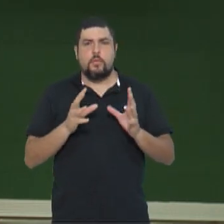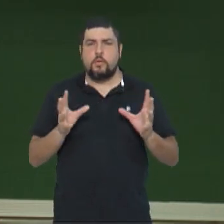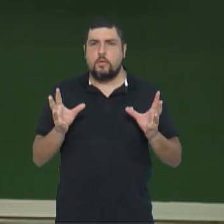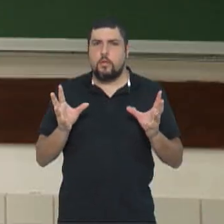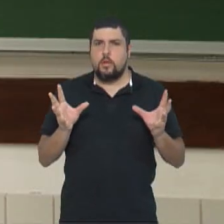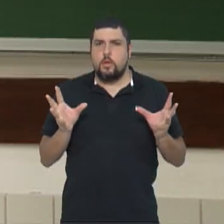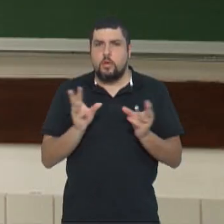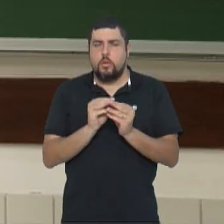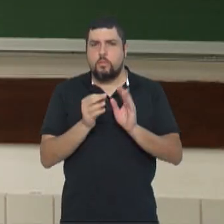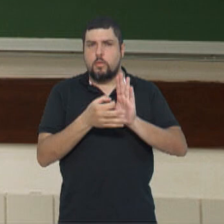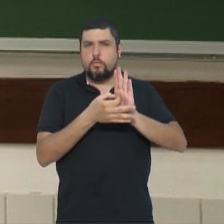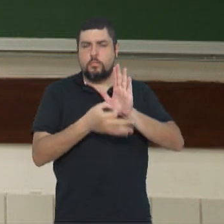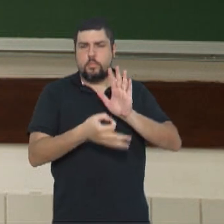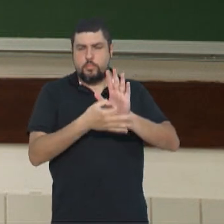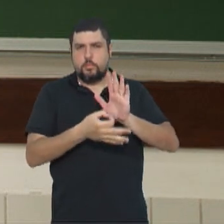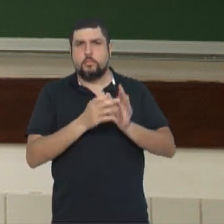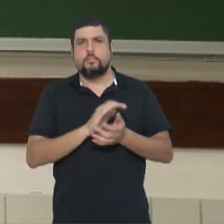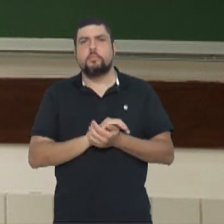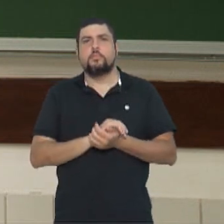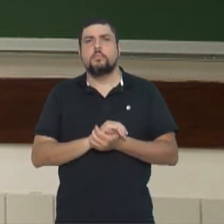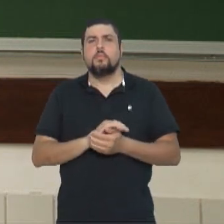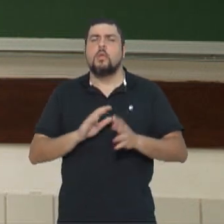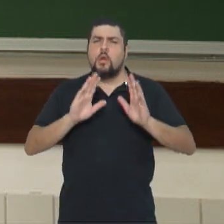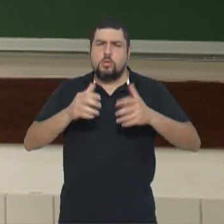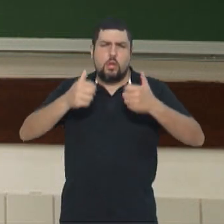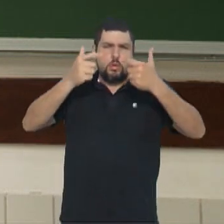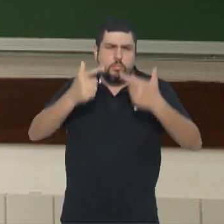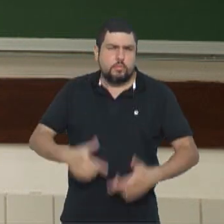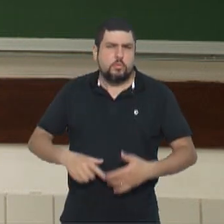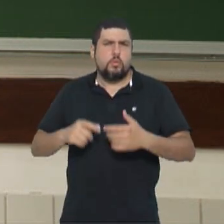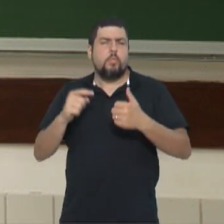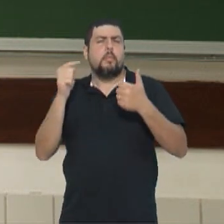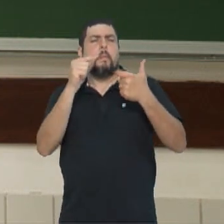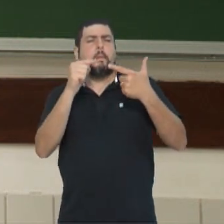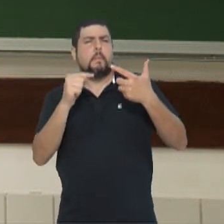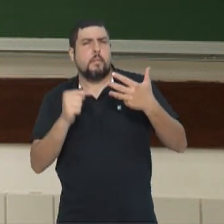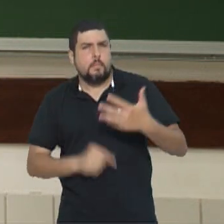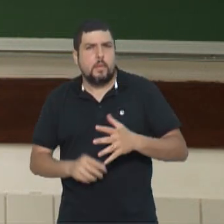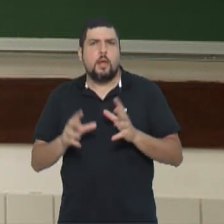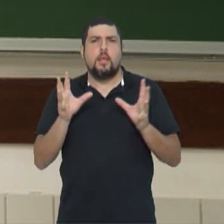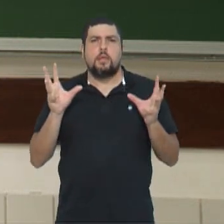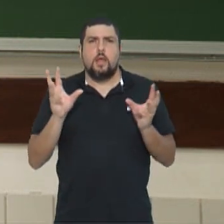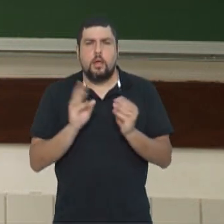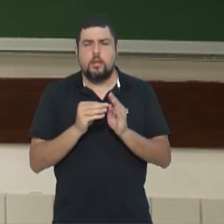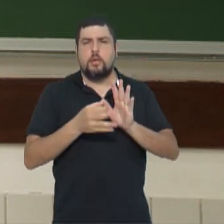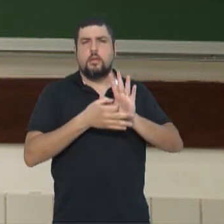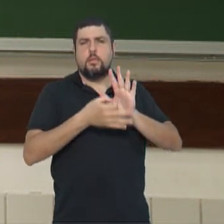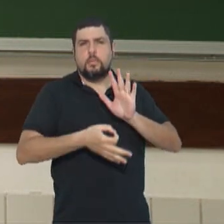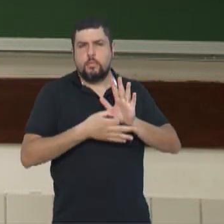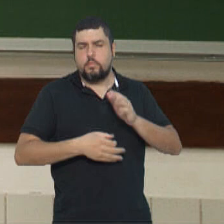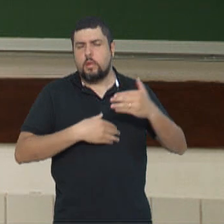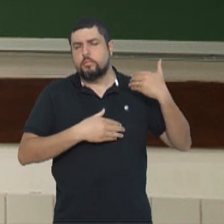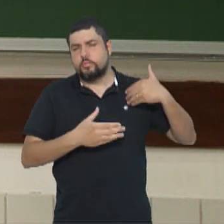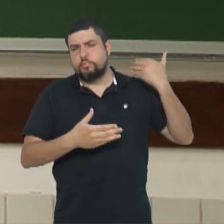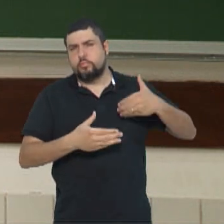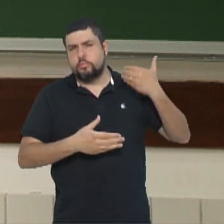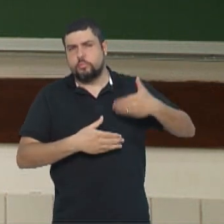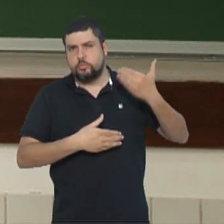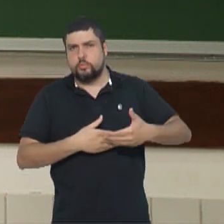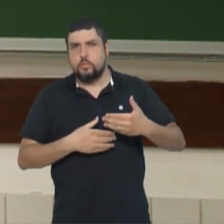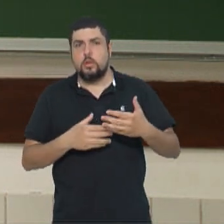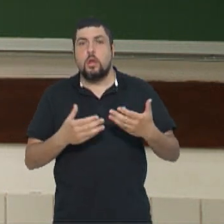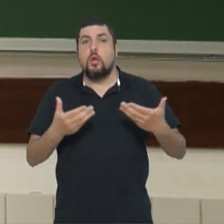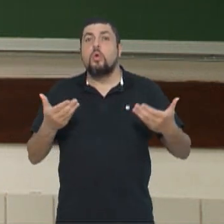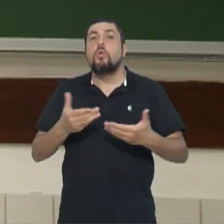vamos fazer hoje, gente? Já falamos um monte de resenha, discutimos, pensamos, estamos aprendendo cada dia mais. Hoje a gente vai pensar na